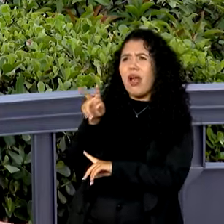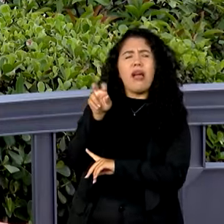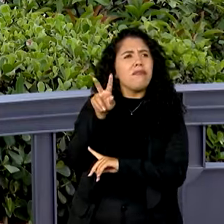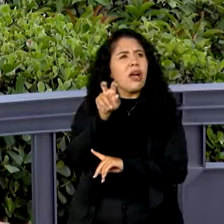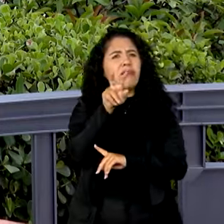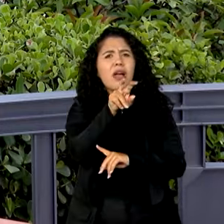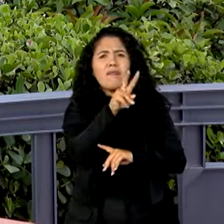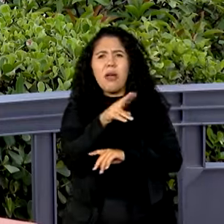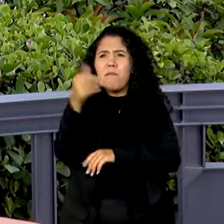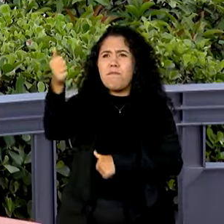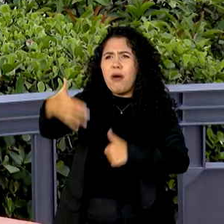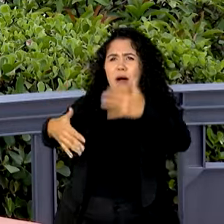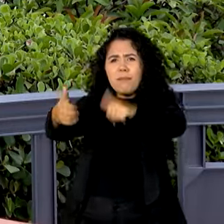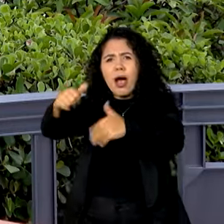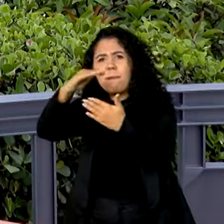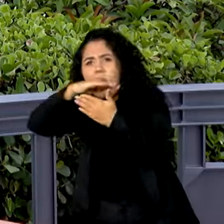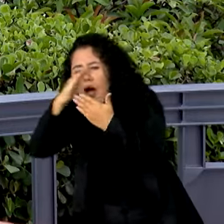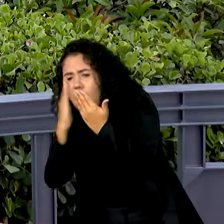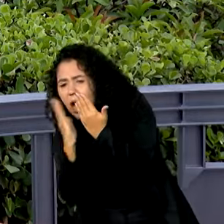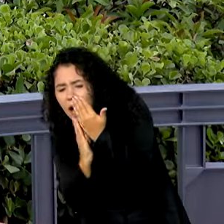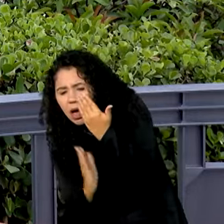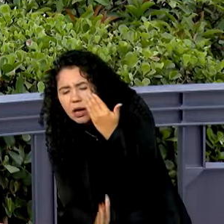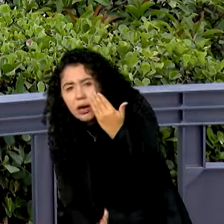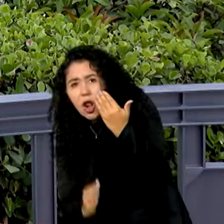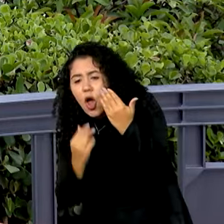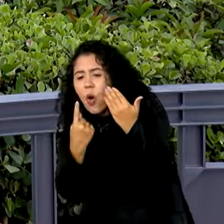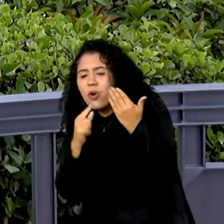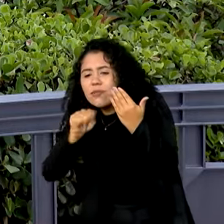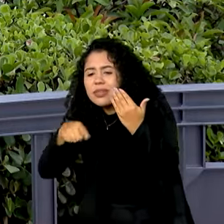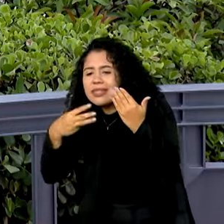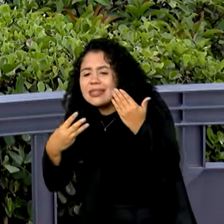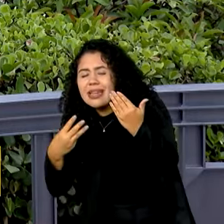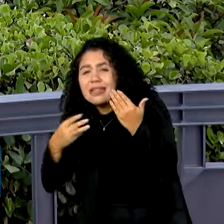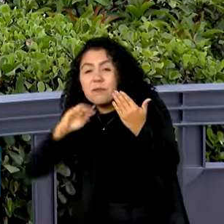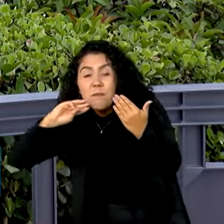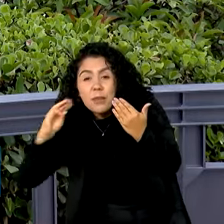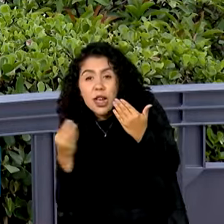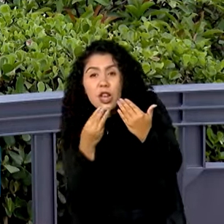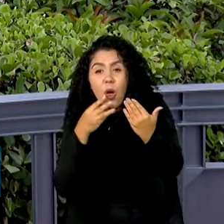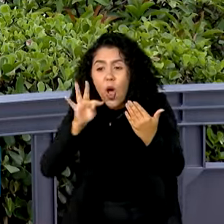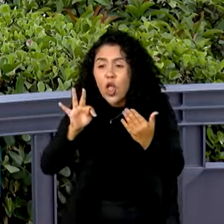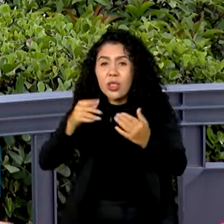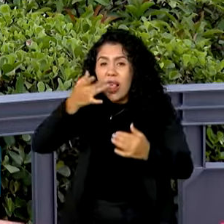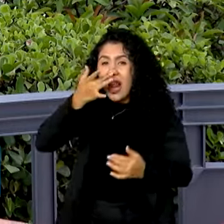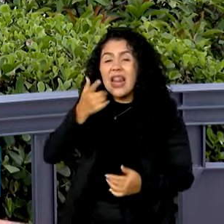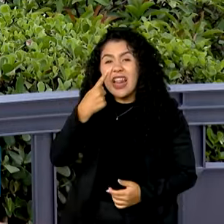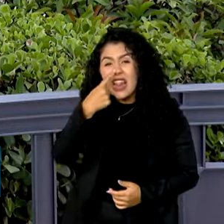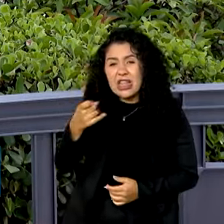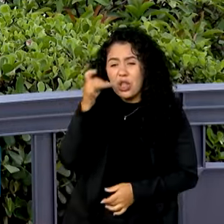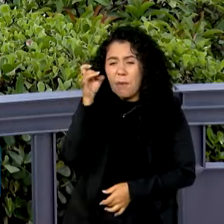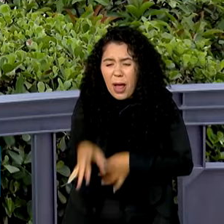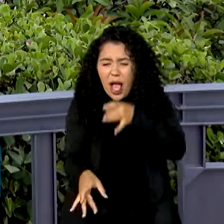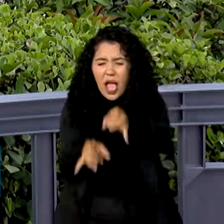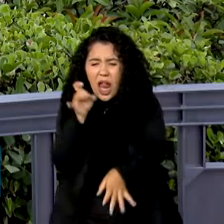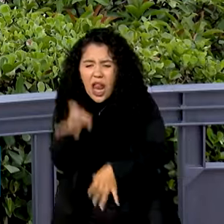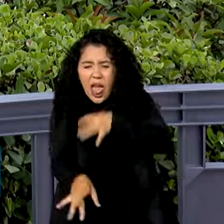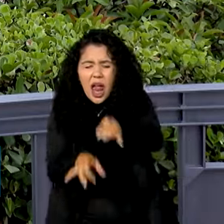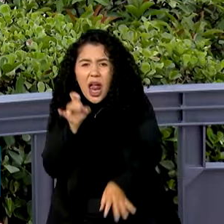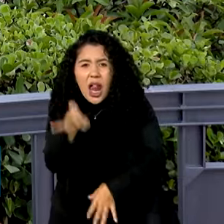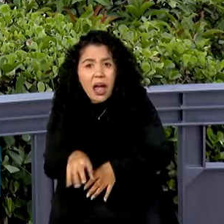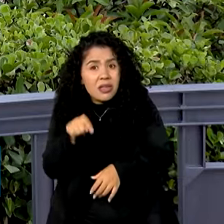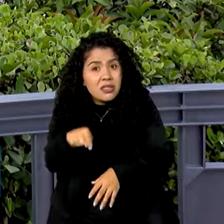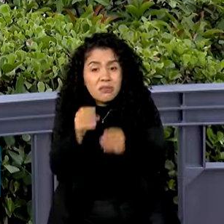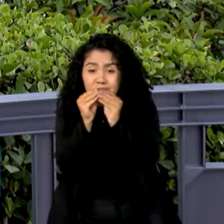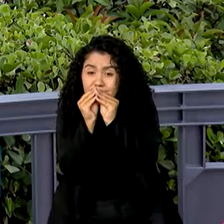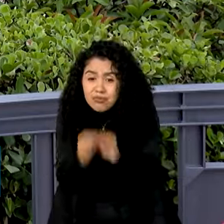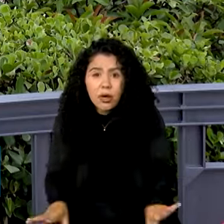costa brasileira são jogados 1,3 milhões de toneladas todos os anos de plástico no mar. E isso vai afetando, porque o